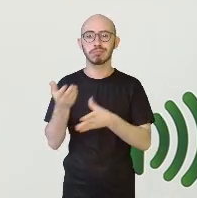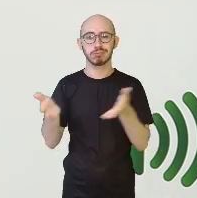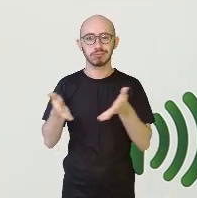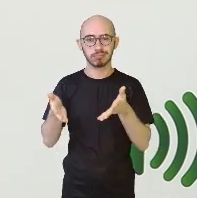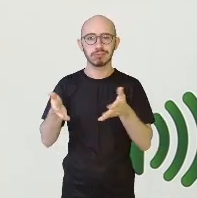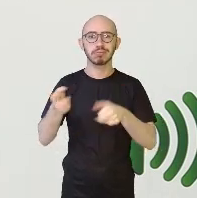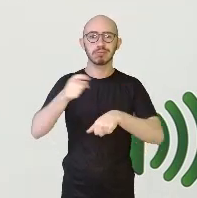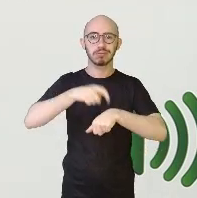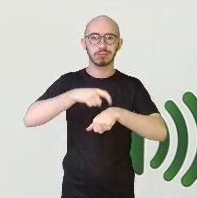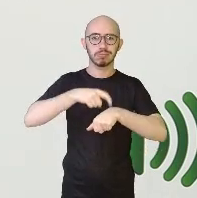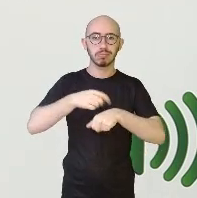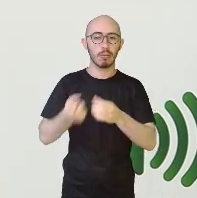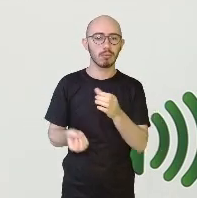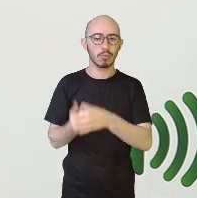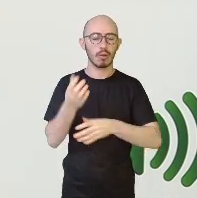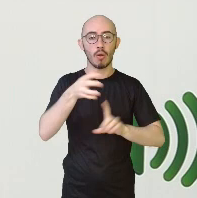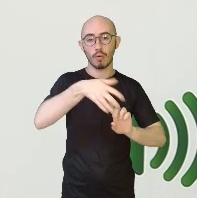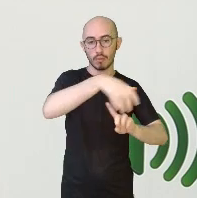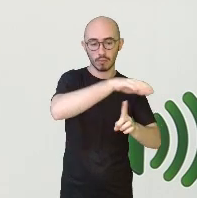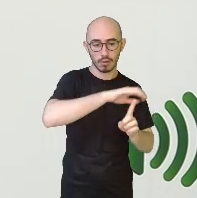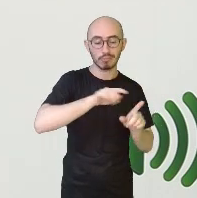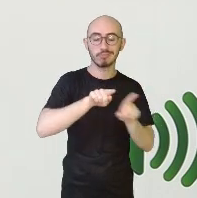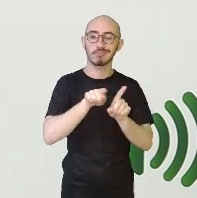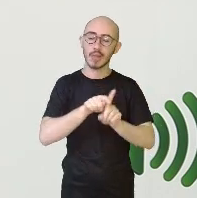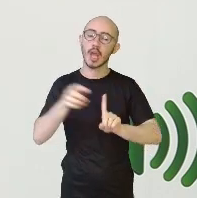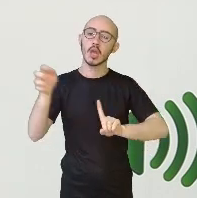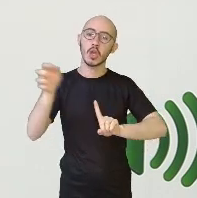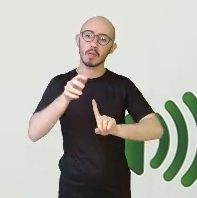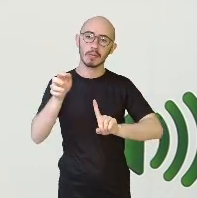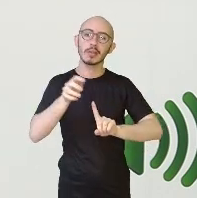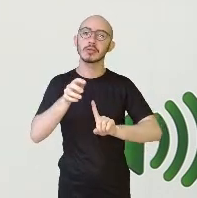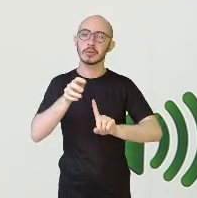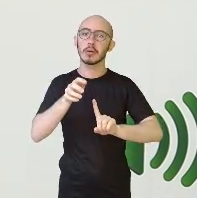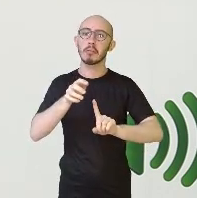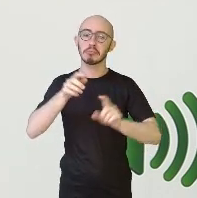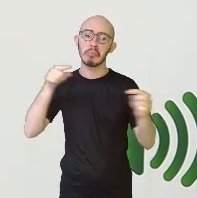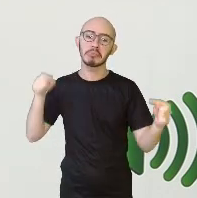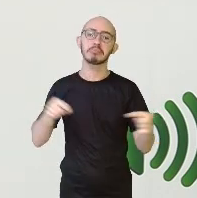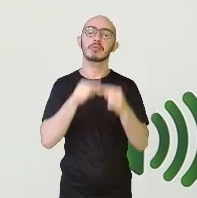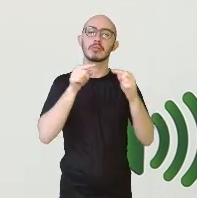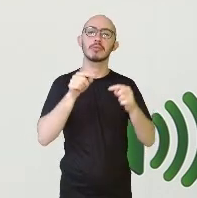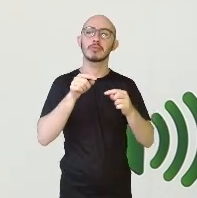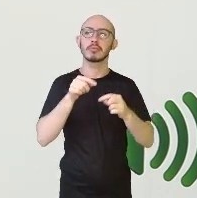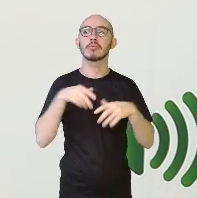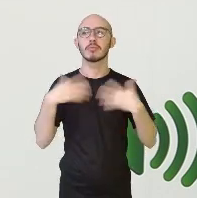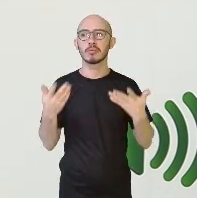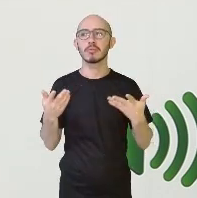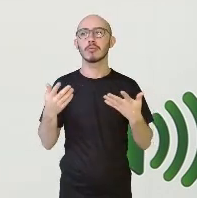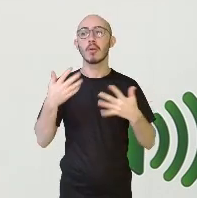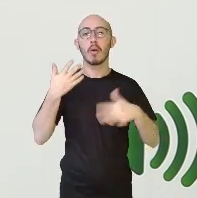frevo, e influenciaram de forma direta o nosso